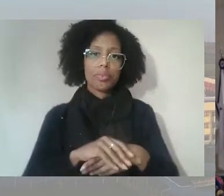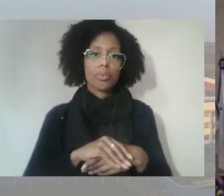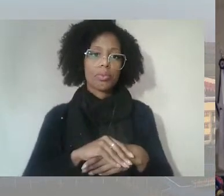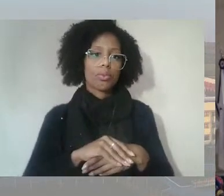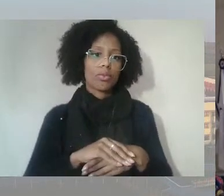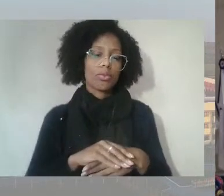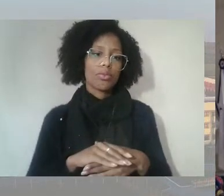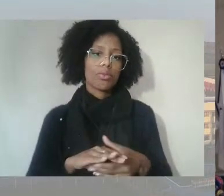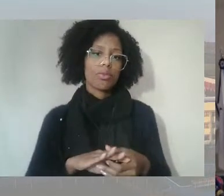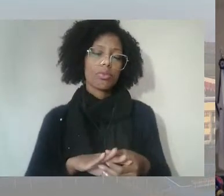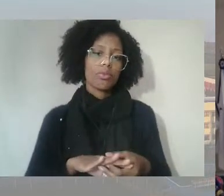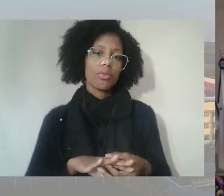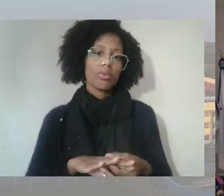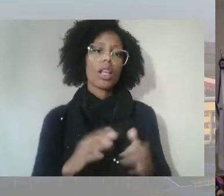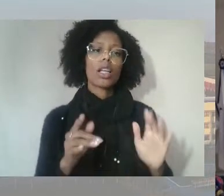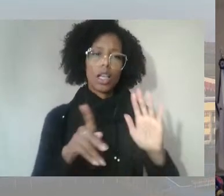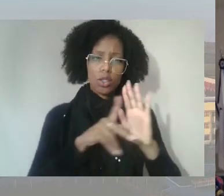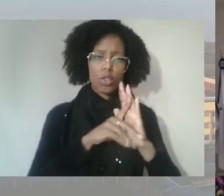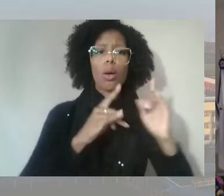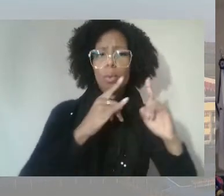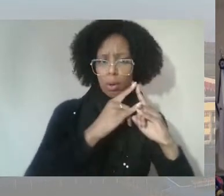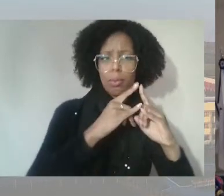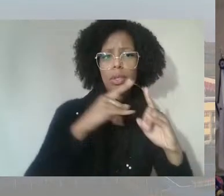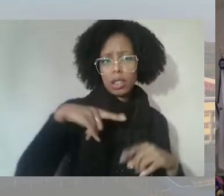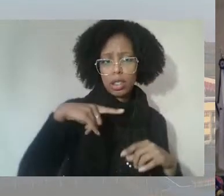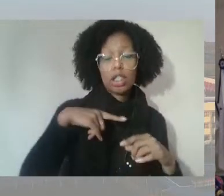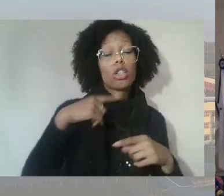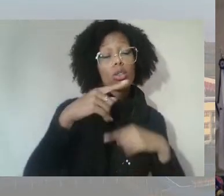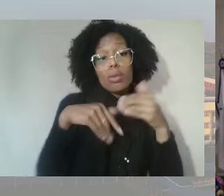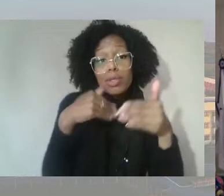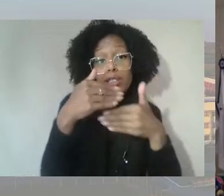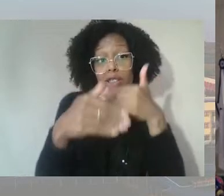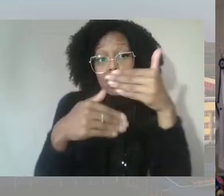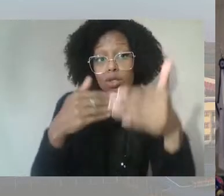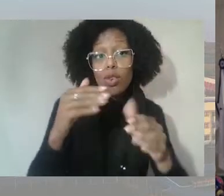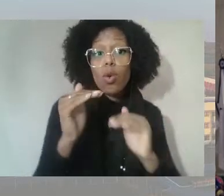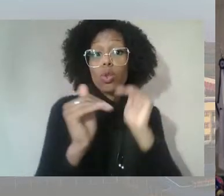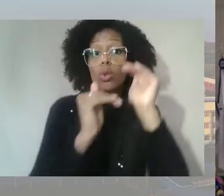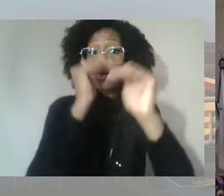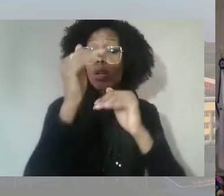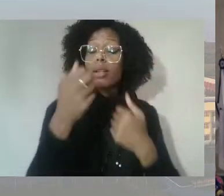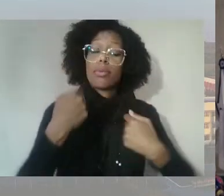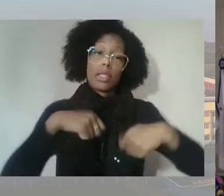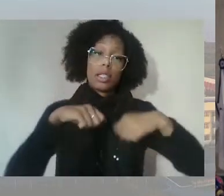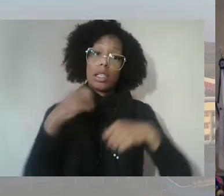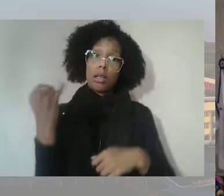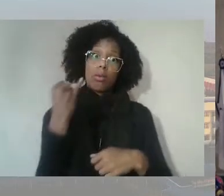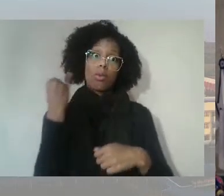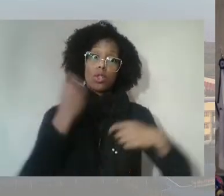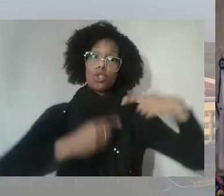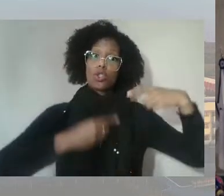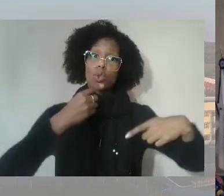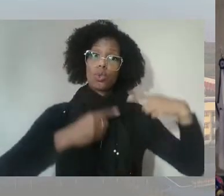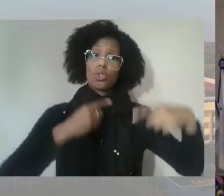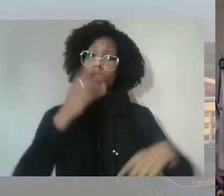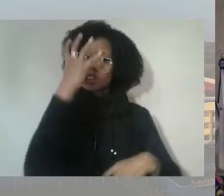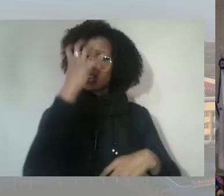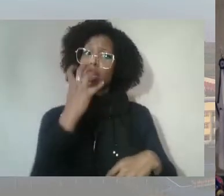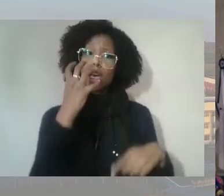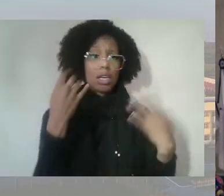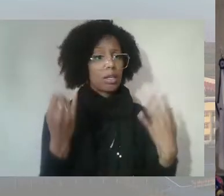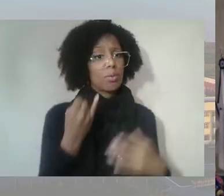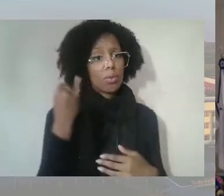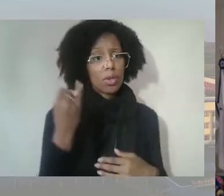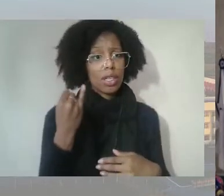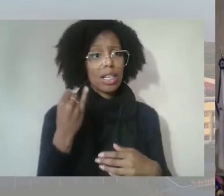instituição. Então, eu acho que a gente tem que avançar nesse debate, como diz o Zé Guilherme, para discutir seriamente, porque provavelmente